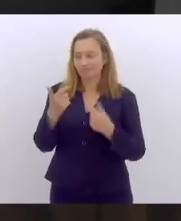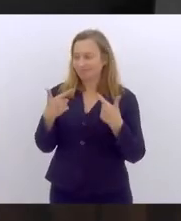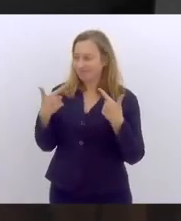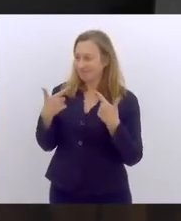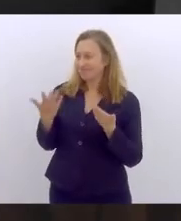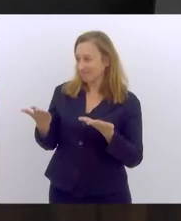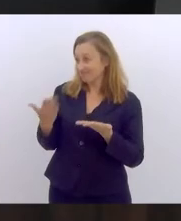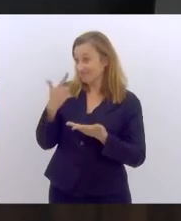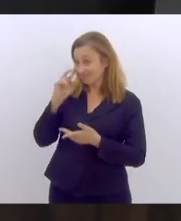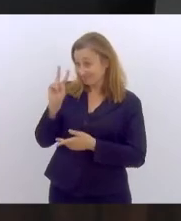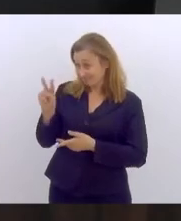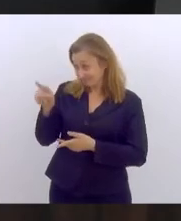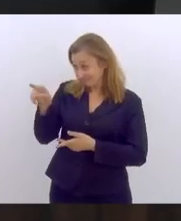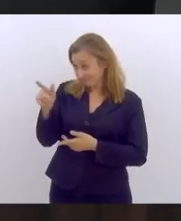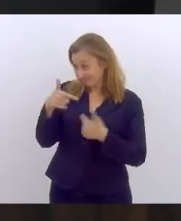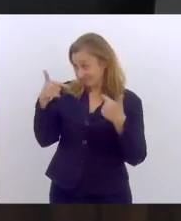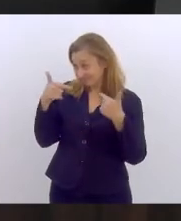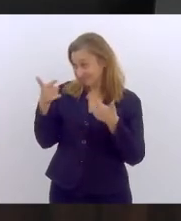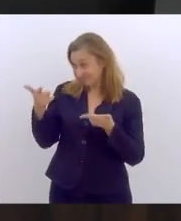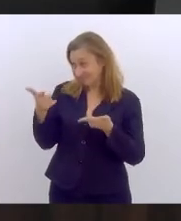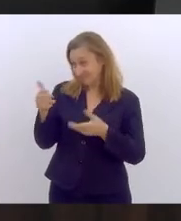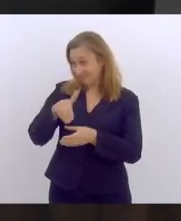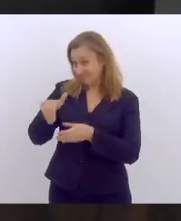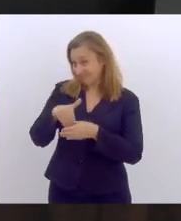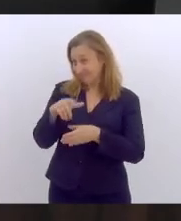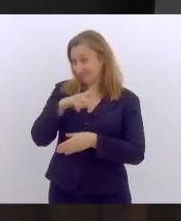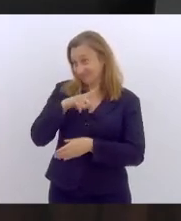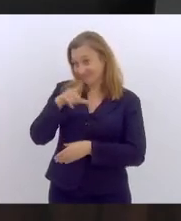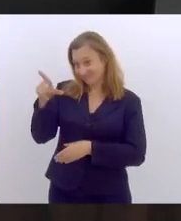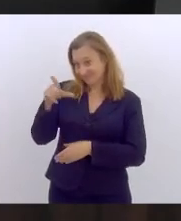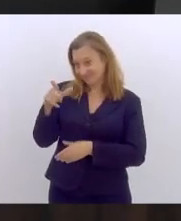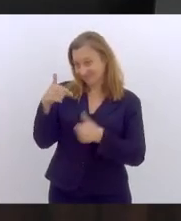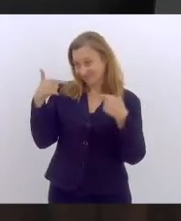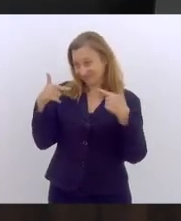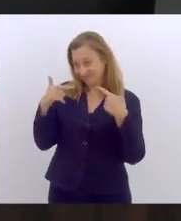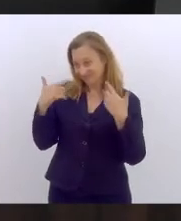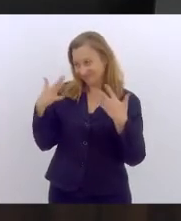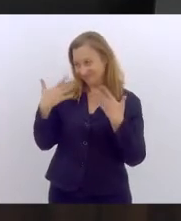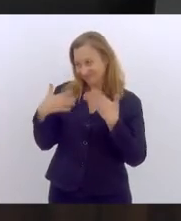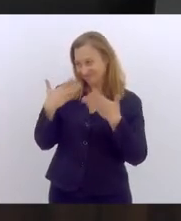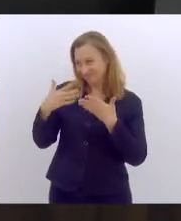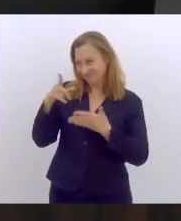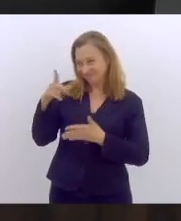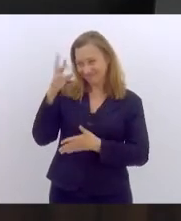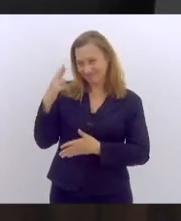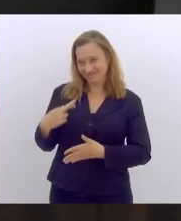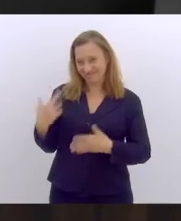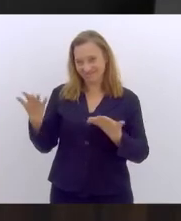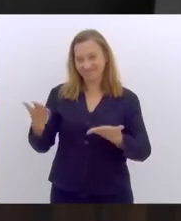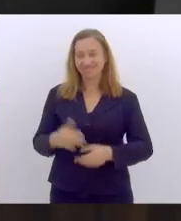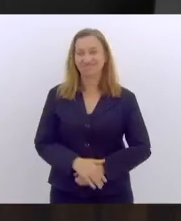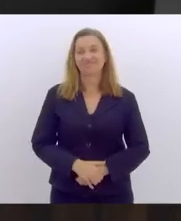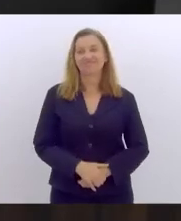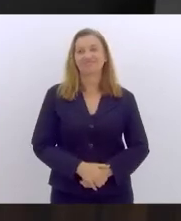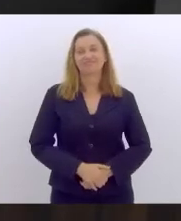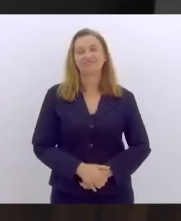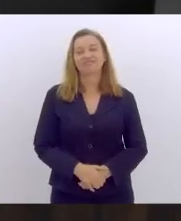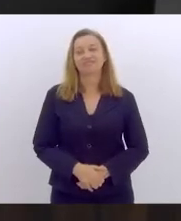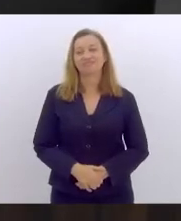que está? Quem vai ter muito voto, como é que fica ali? Alegria, Renata. Aí.